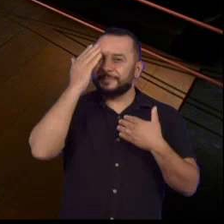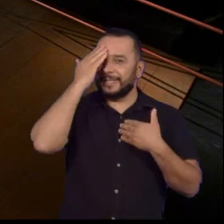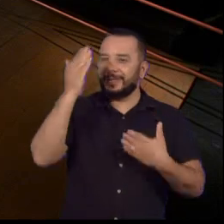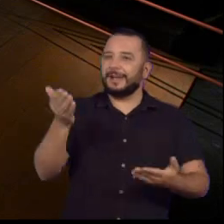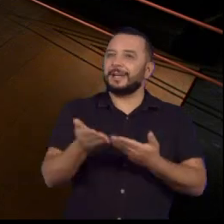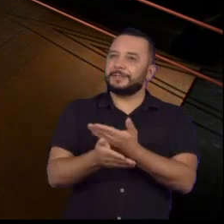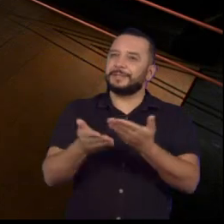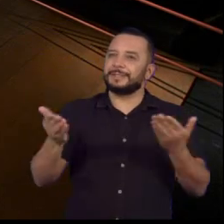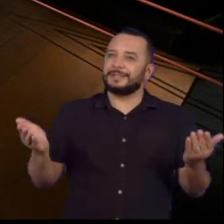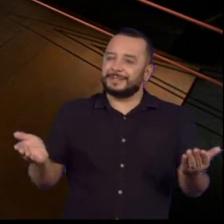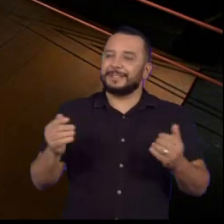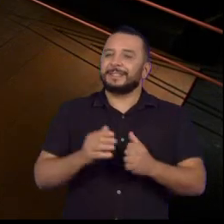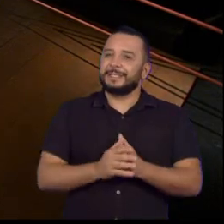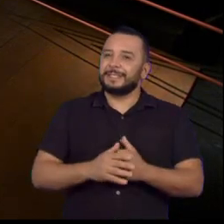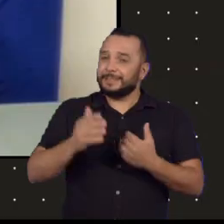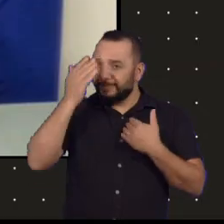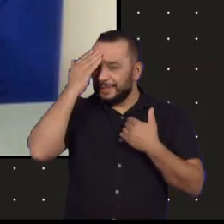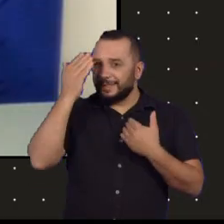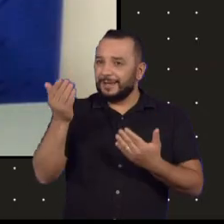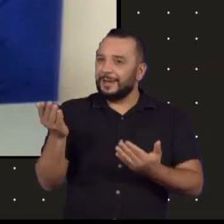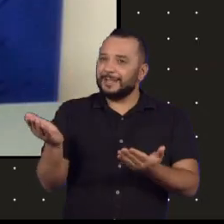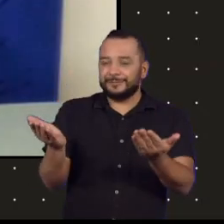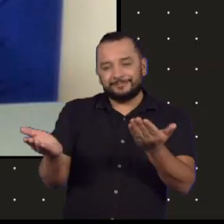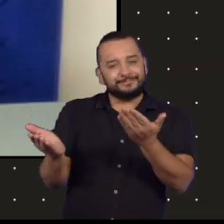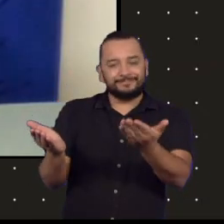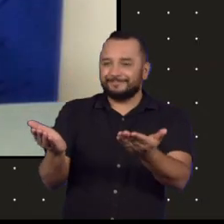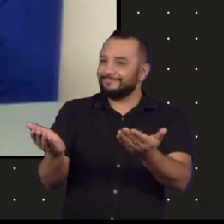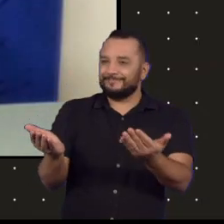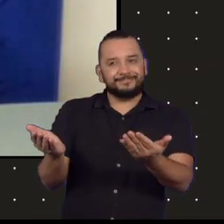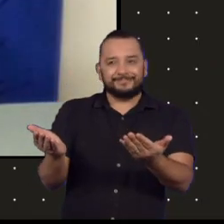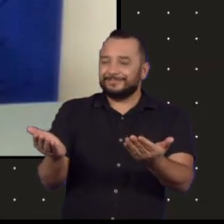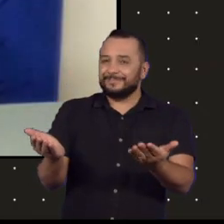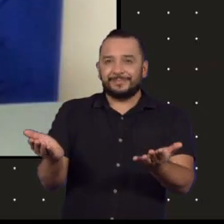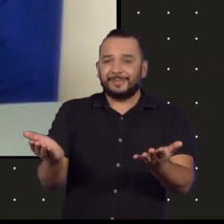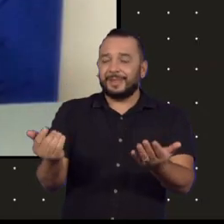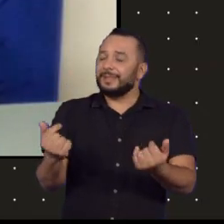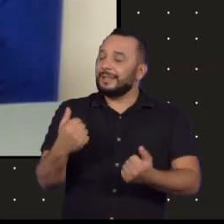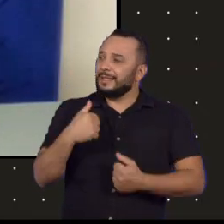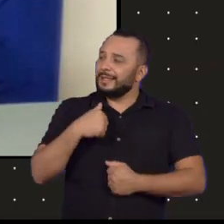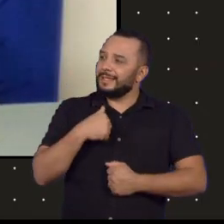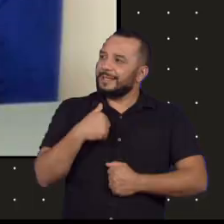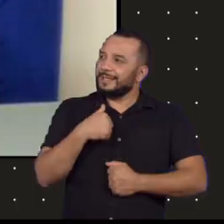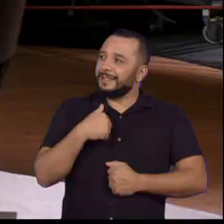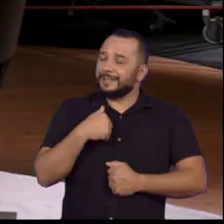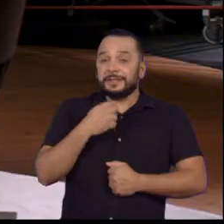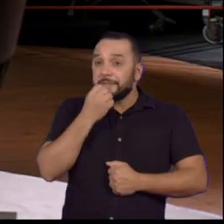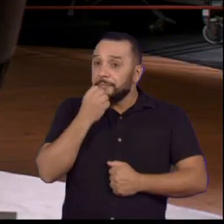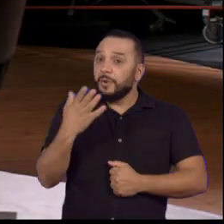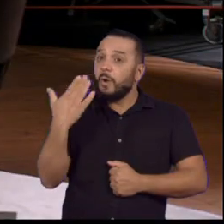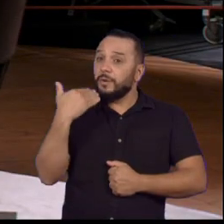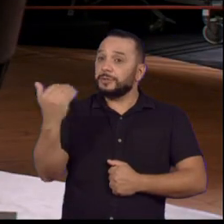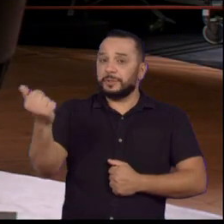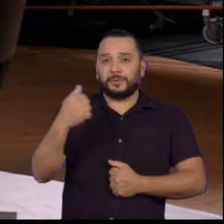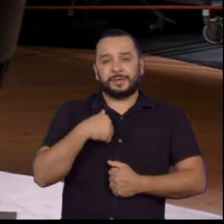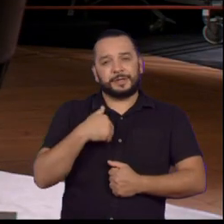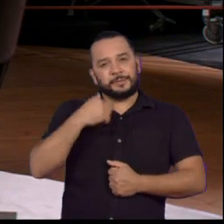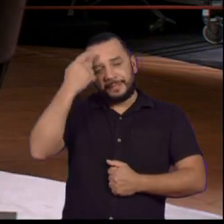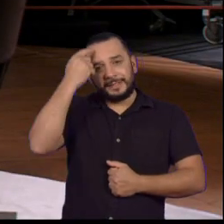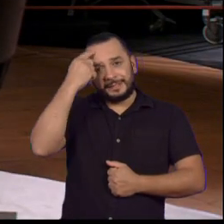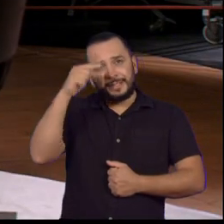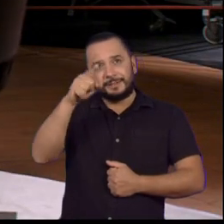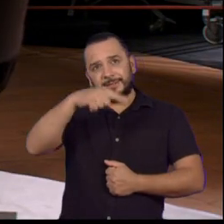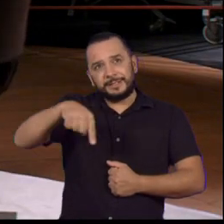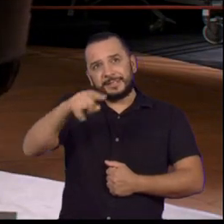vocês. Obrigada, Tílio. Obrigada, Cris. Olha, eu ainda bem que vocês me chamaram. Eu estava achando que vocês tinham